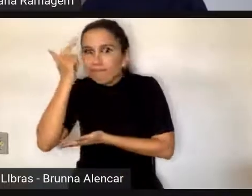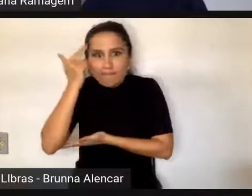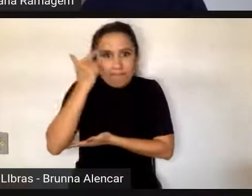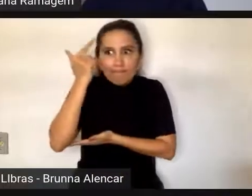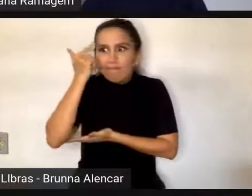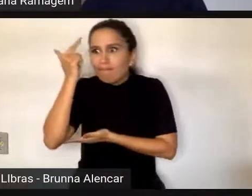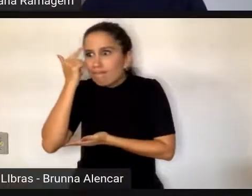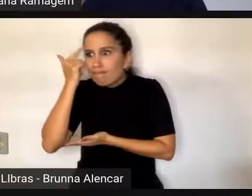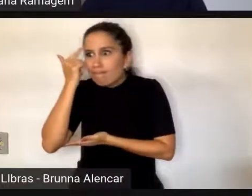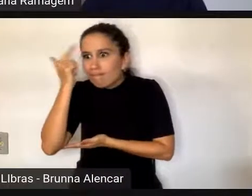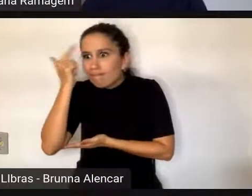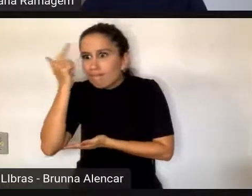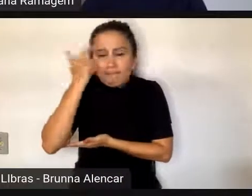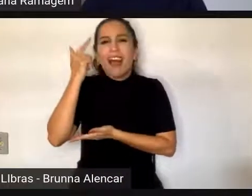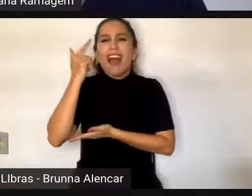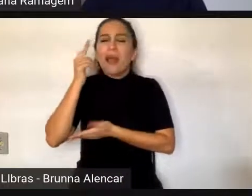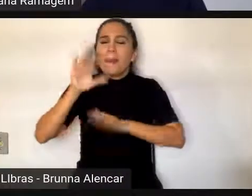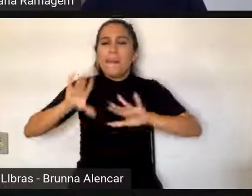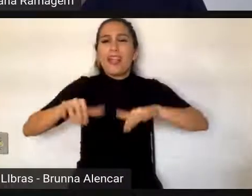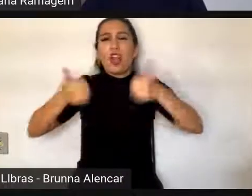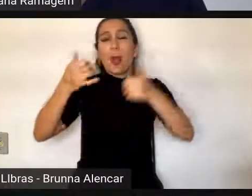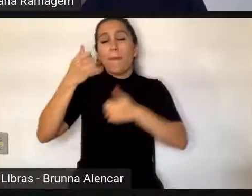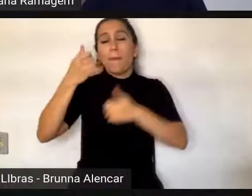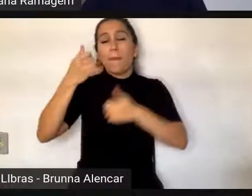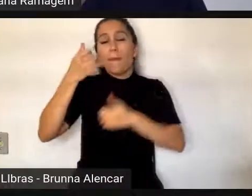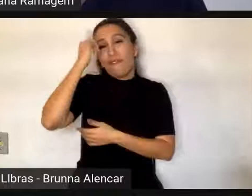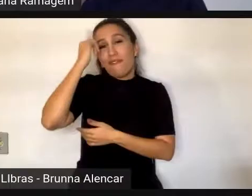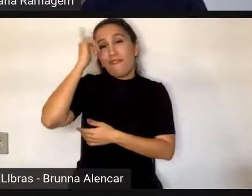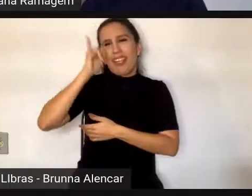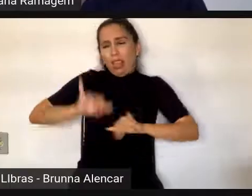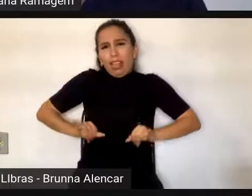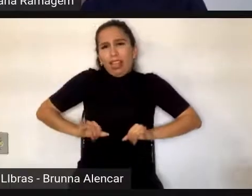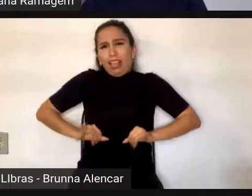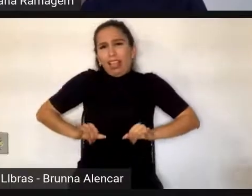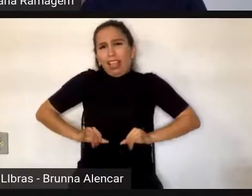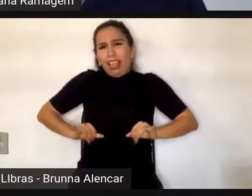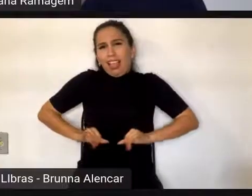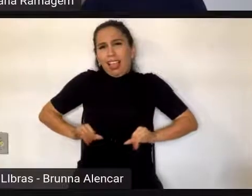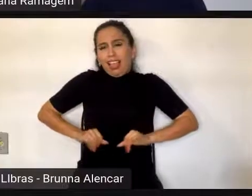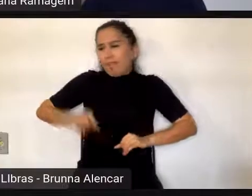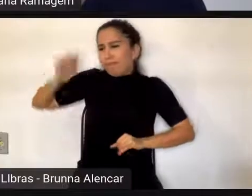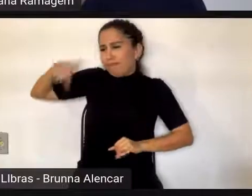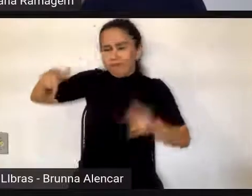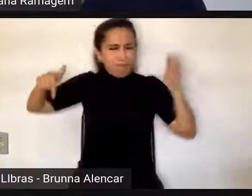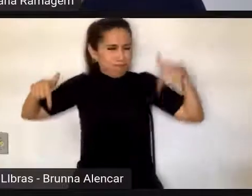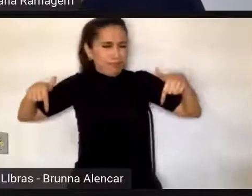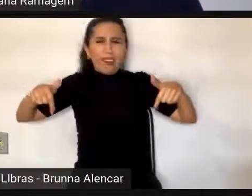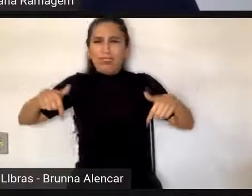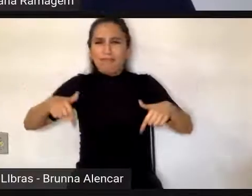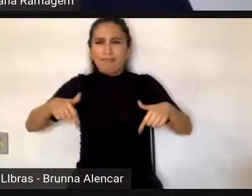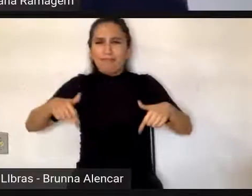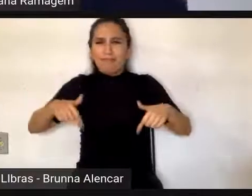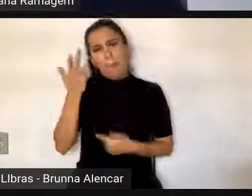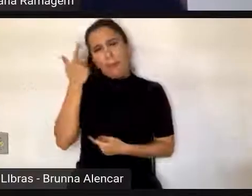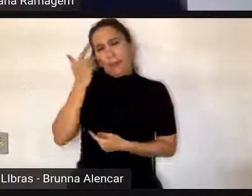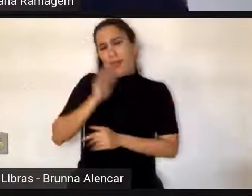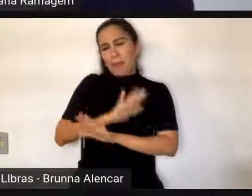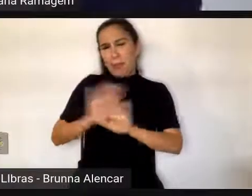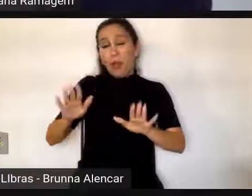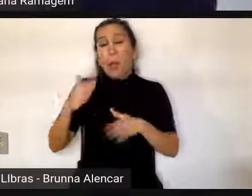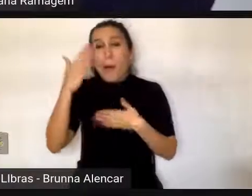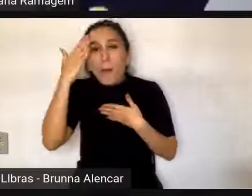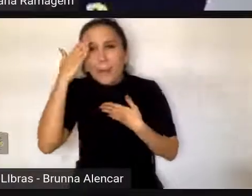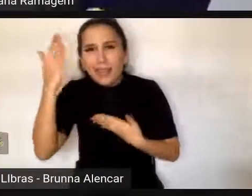menos, né? Na hora de cuidar da nossa saúde, né? É isso. Obrigada a todos que ficaram,